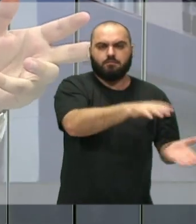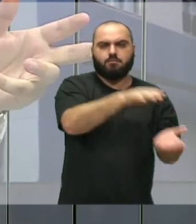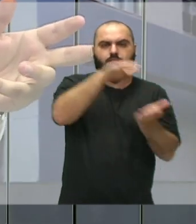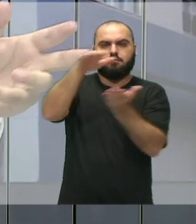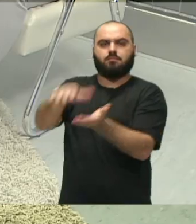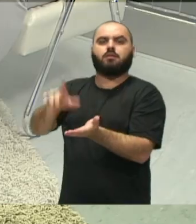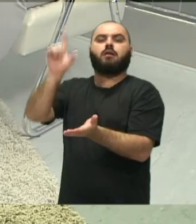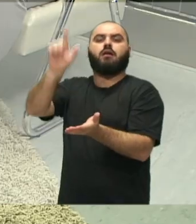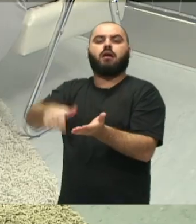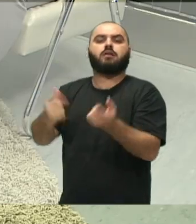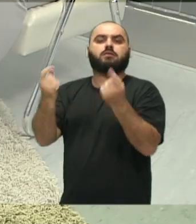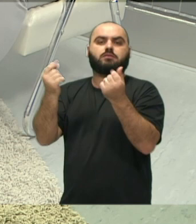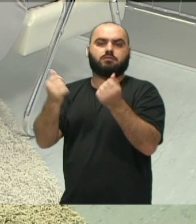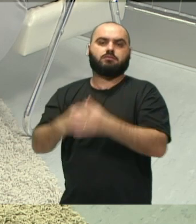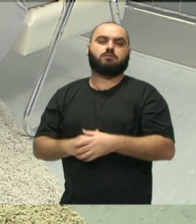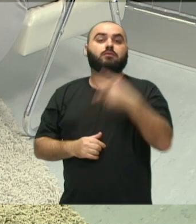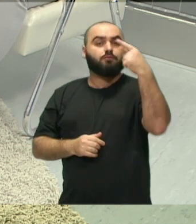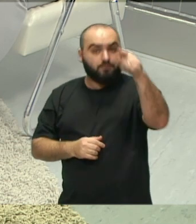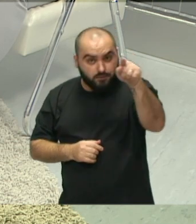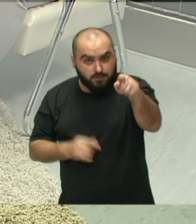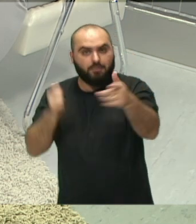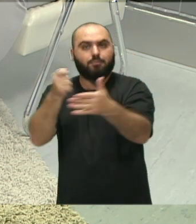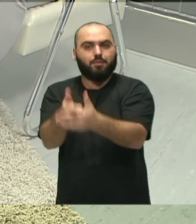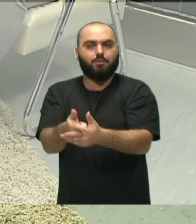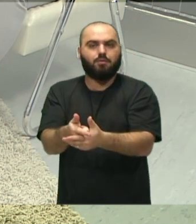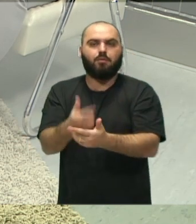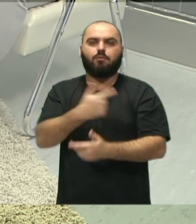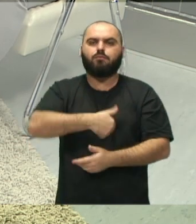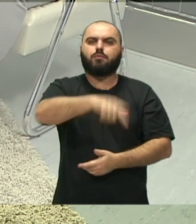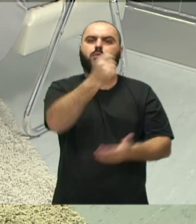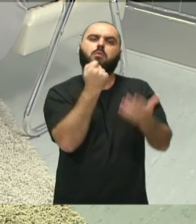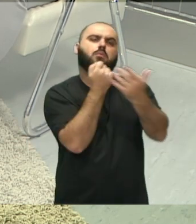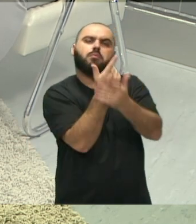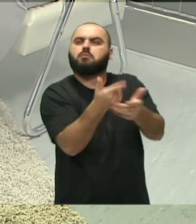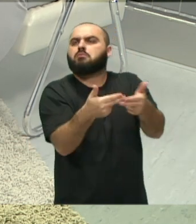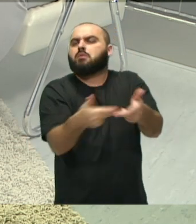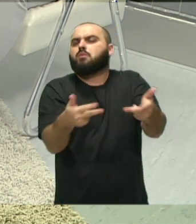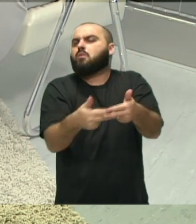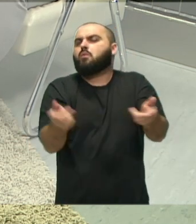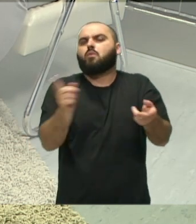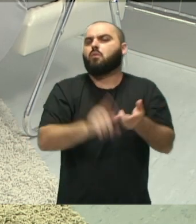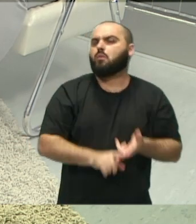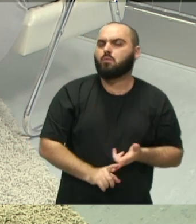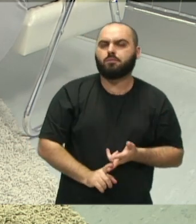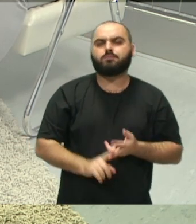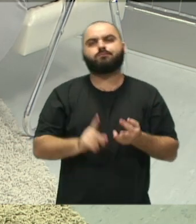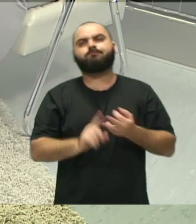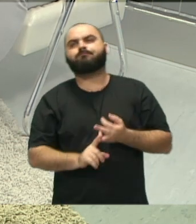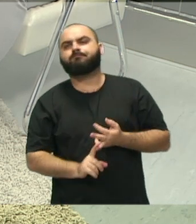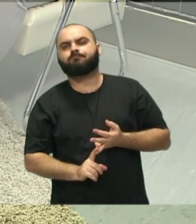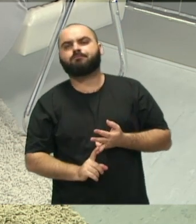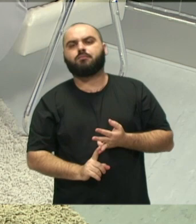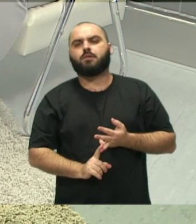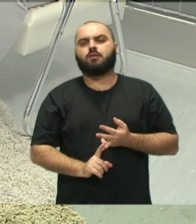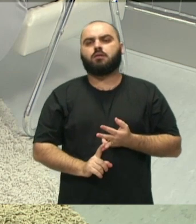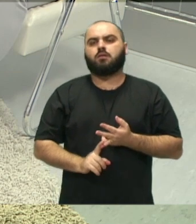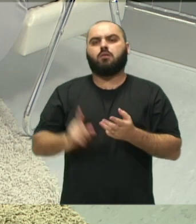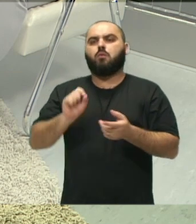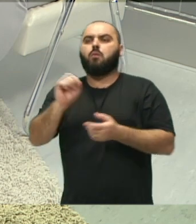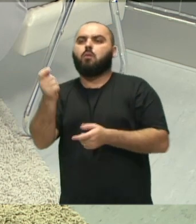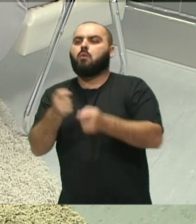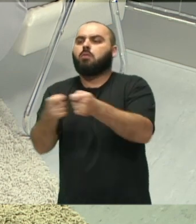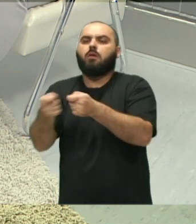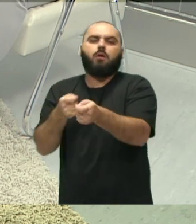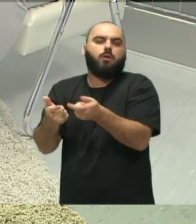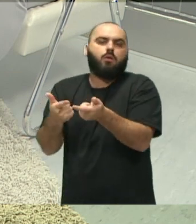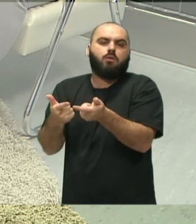de dinheiro público. É o dinheiro que saiu do seu bolso. Quando você foi lá comprar alguma coisa, quando você, enfim, fechou algum